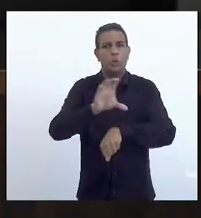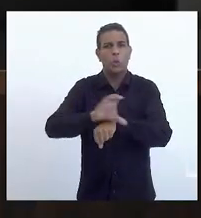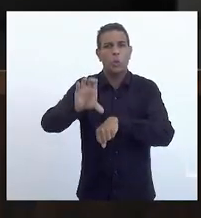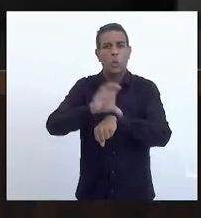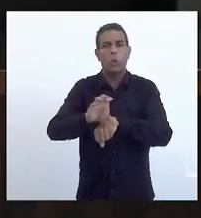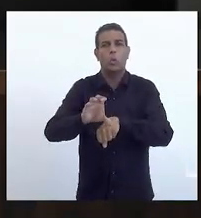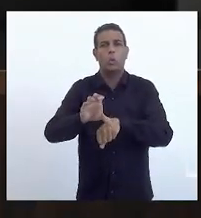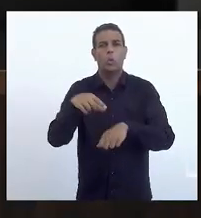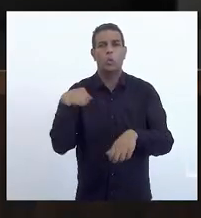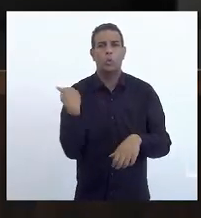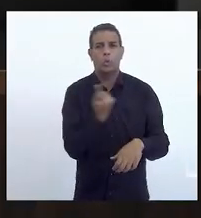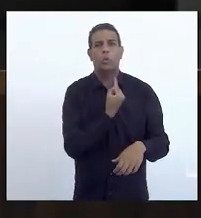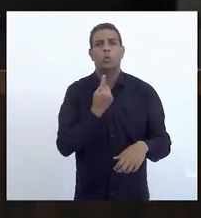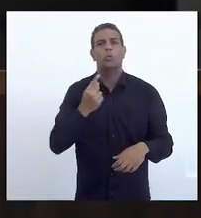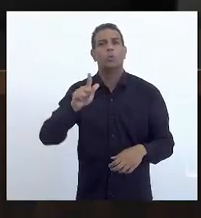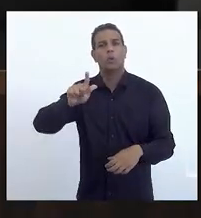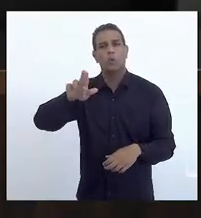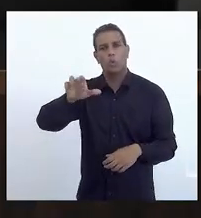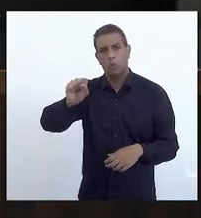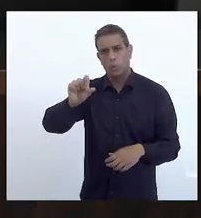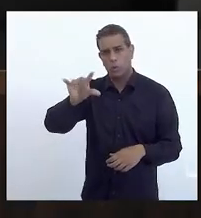do Meio Ambiente, deputado Gustavo Schmidt.